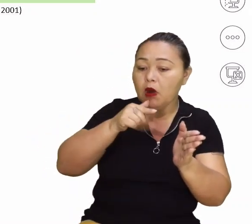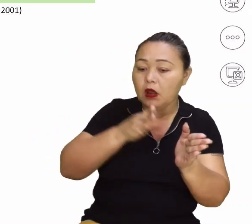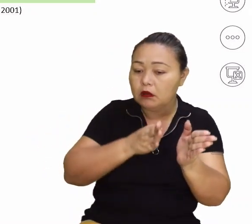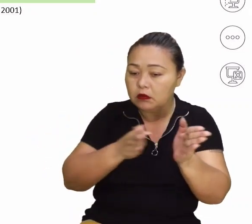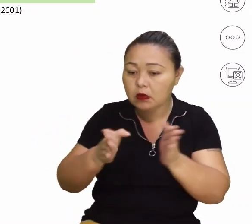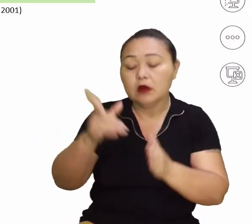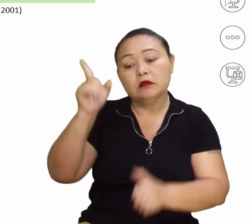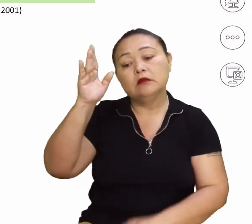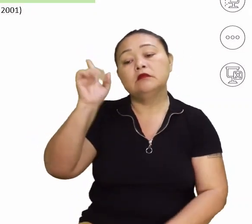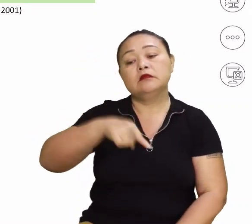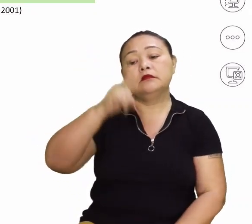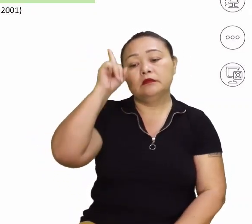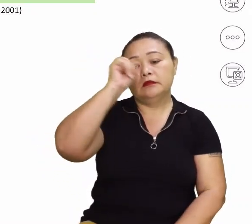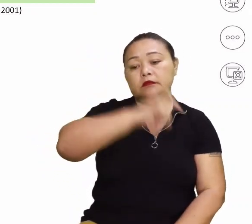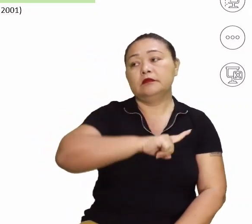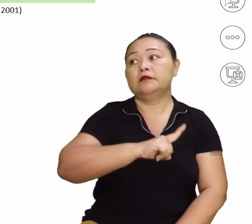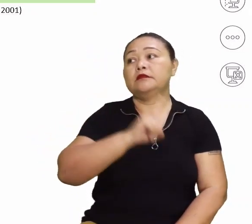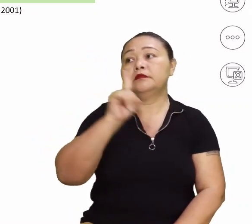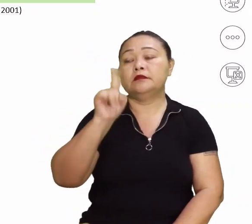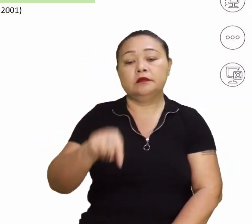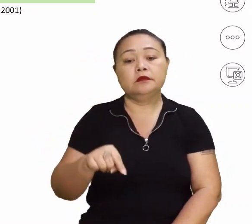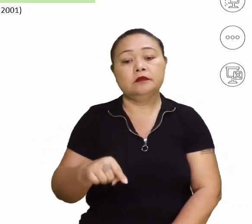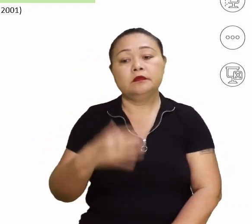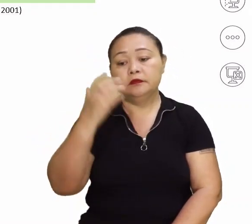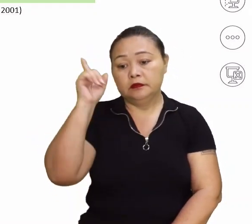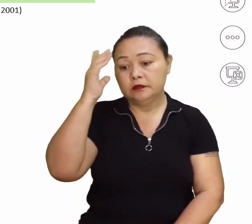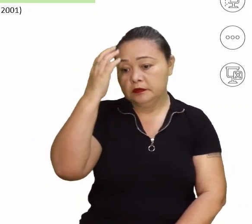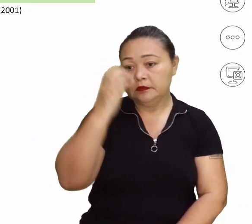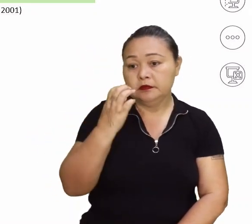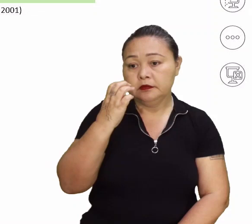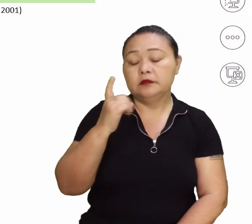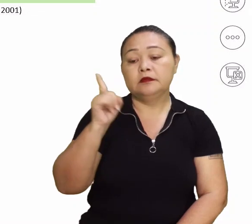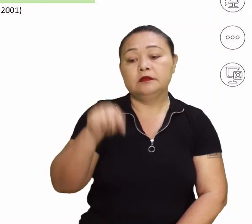difícil. Professor, então o negócio é sério.